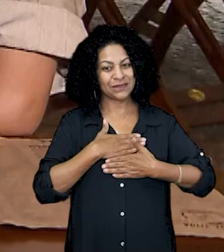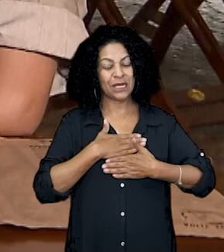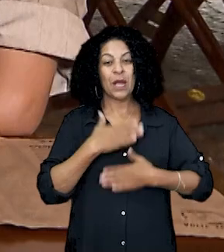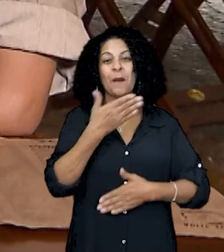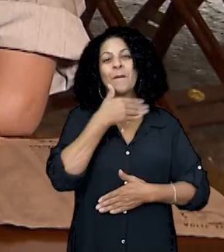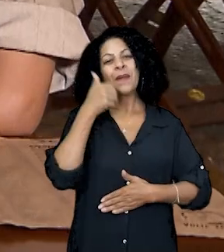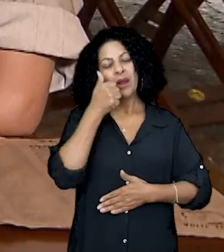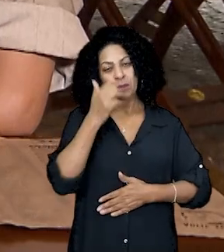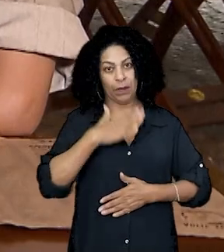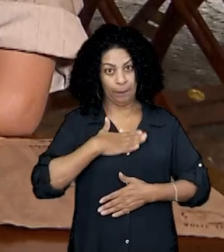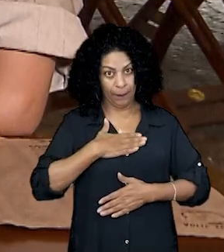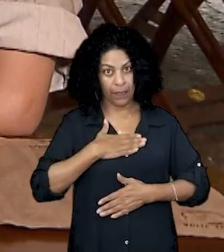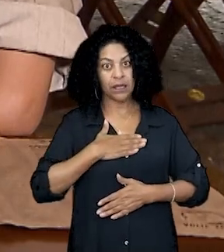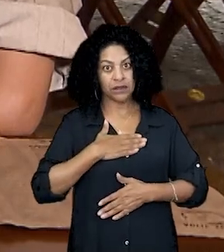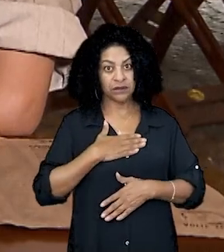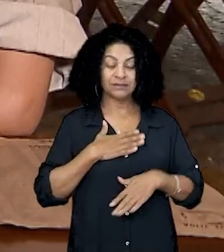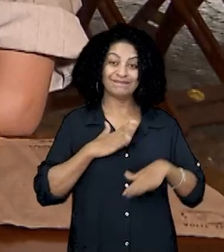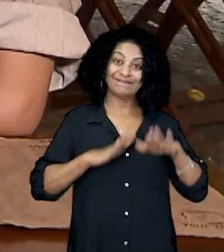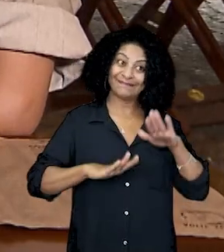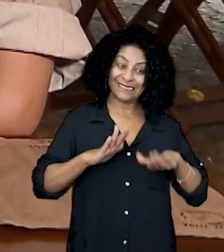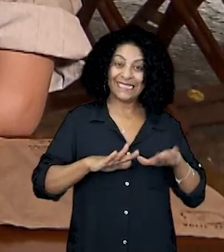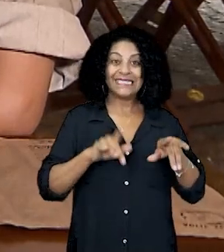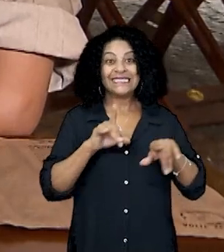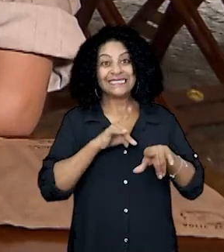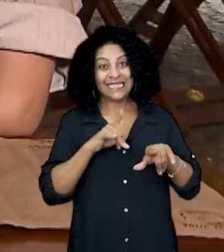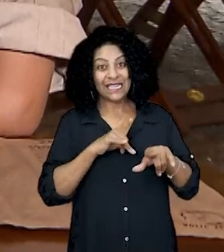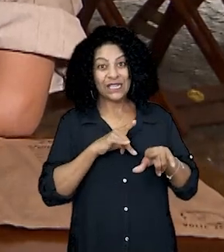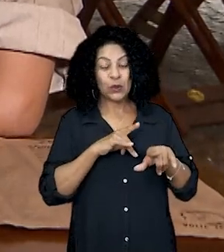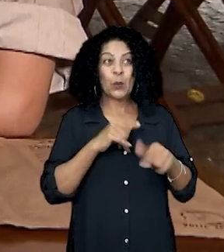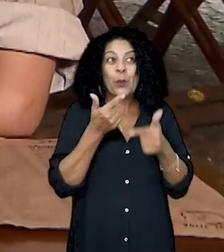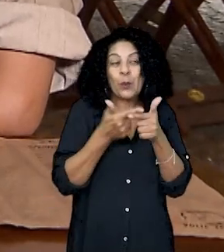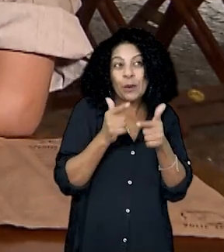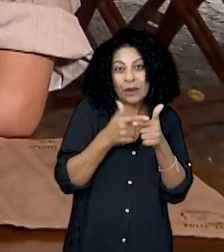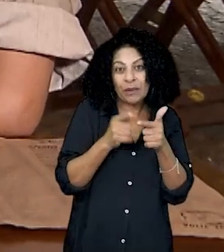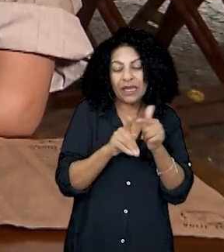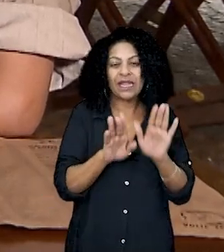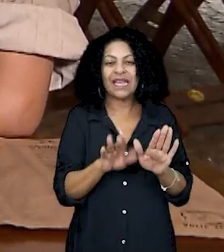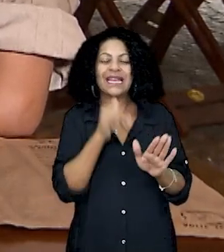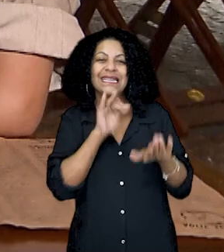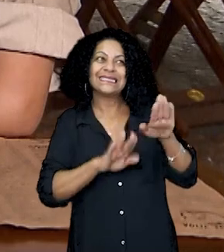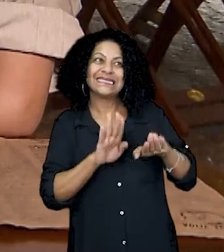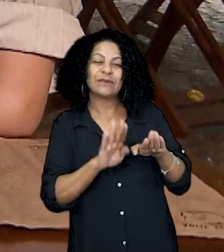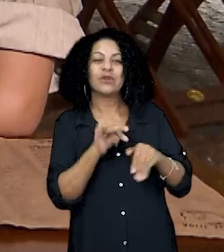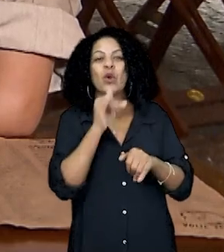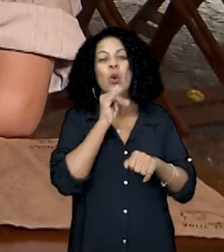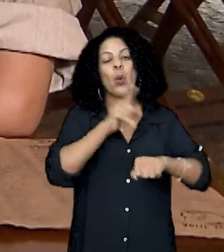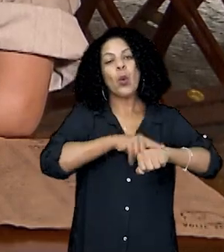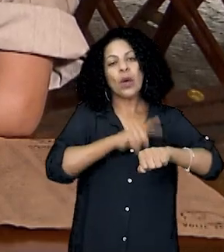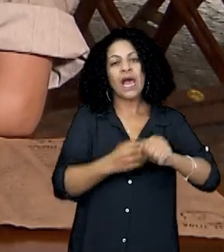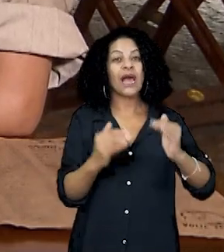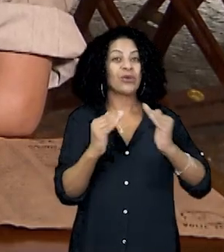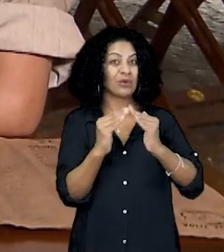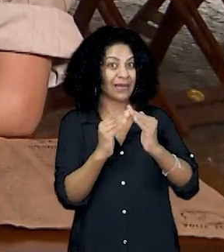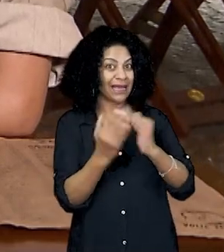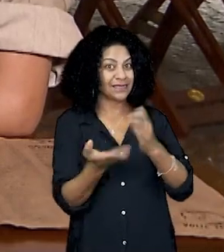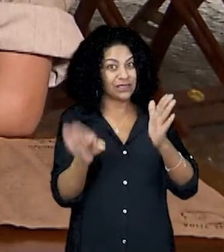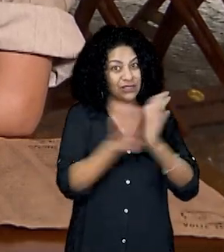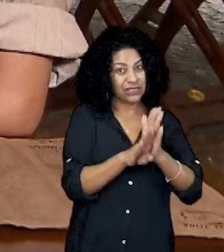meu rendimento é melhor, apesar de que tem alguns contratempos. Horário que você chega em casa,